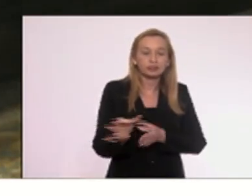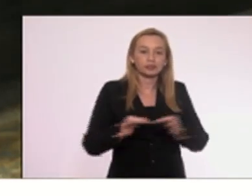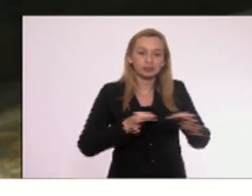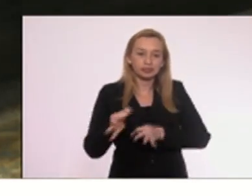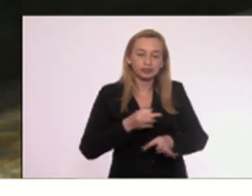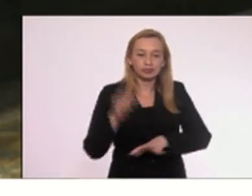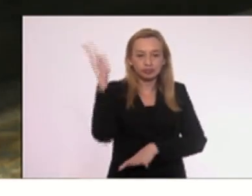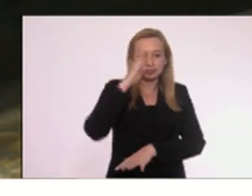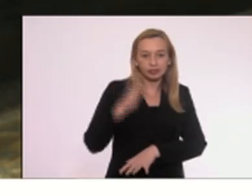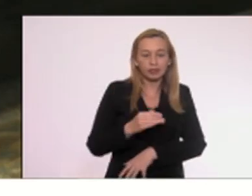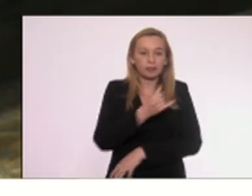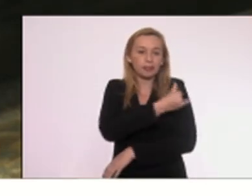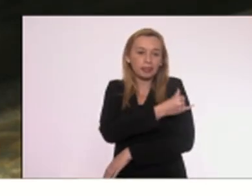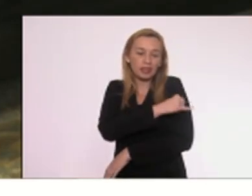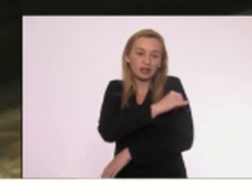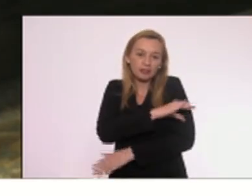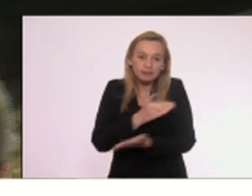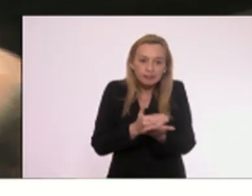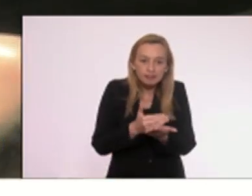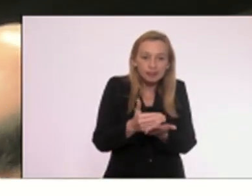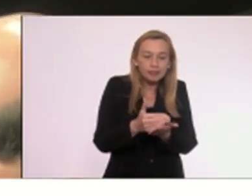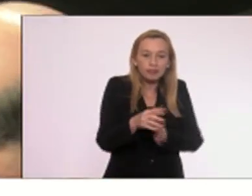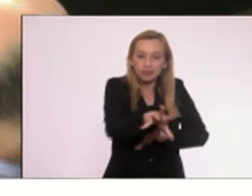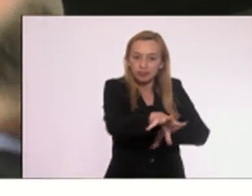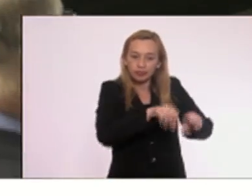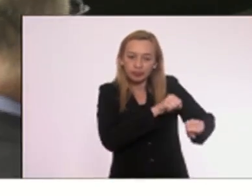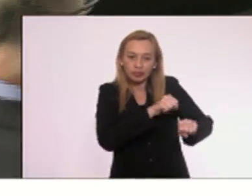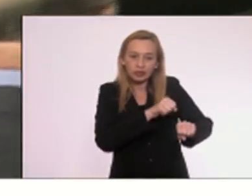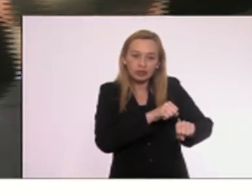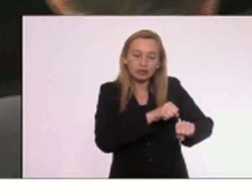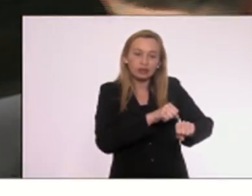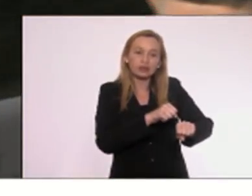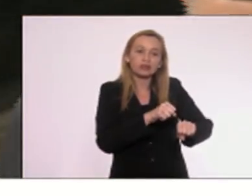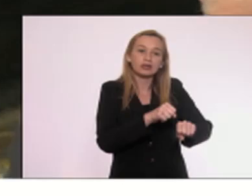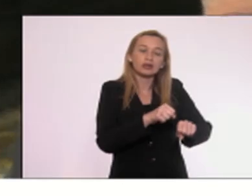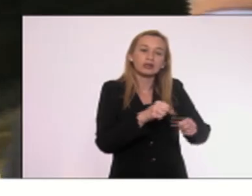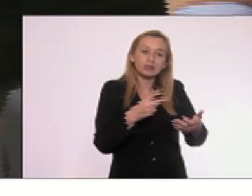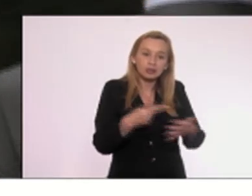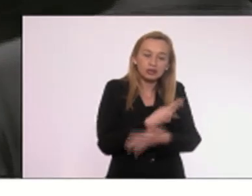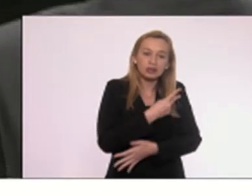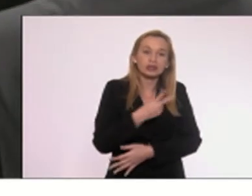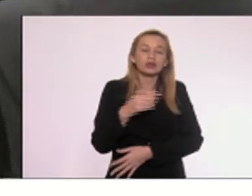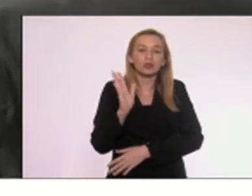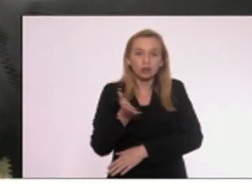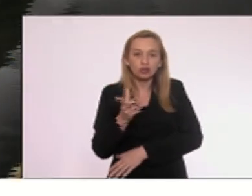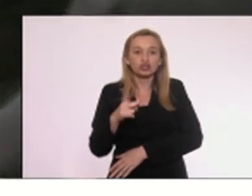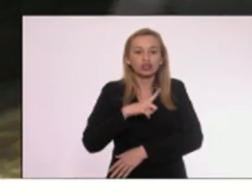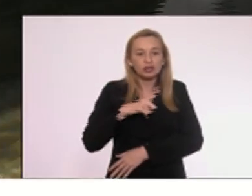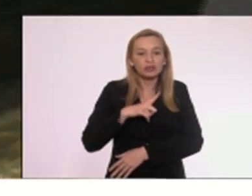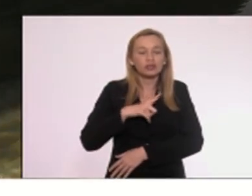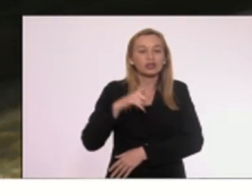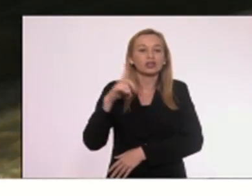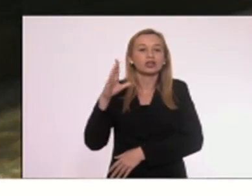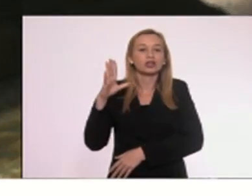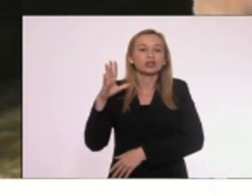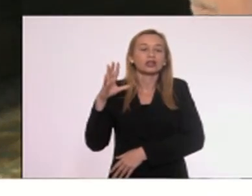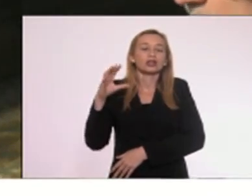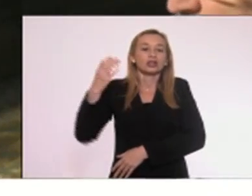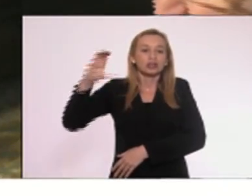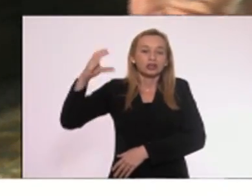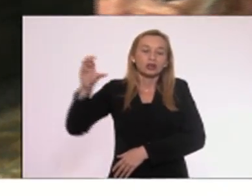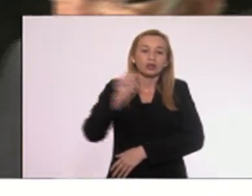Janeiro é pioneiro. As formaturas, inclusive, do semestre já estão ocorrendo. Eu estive uma hoje em Niterói, com 800